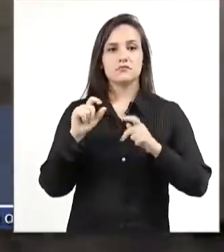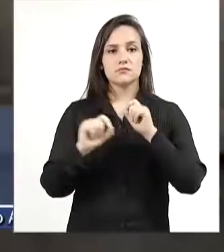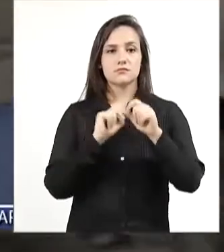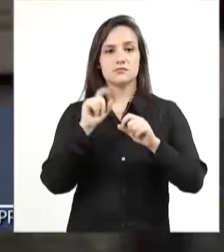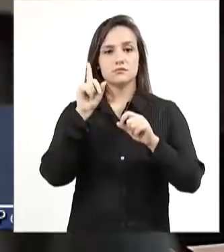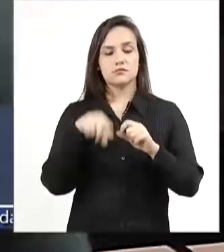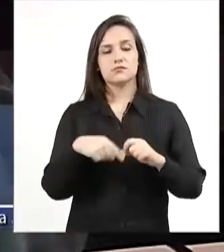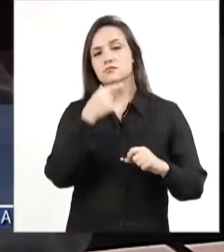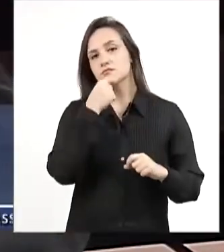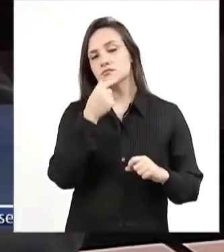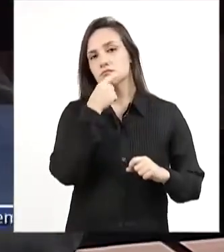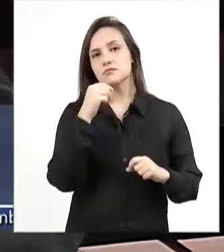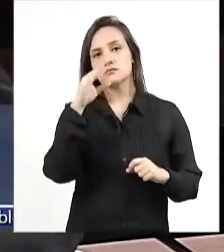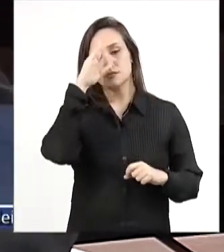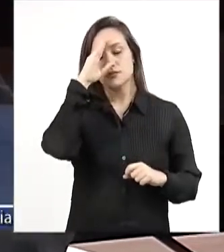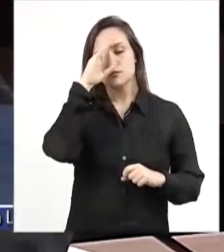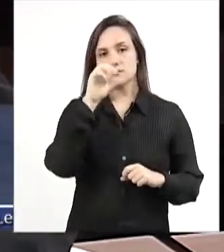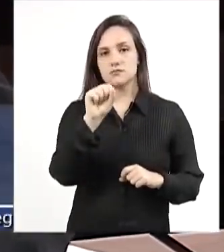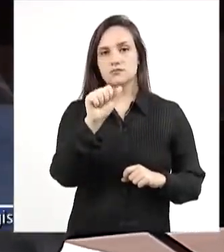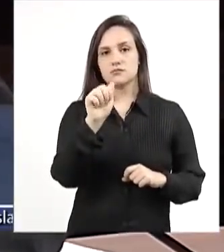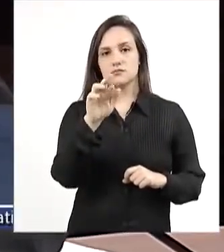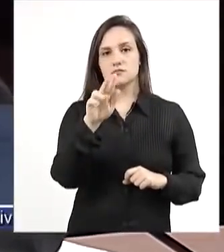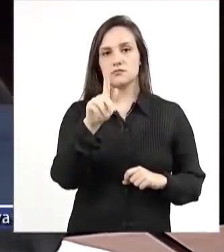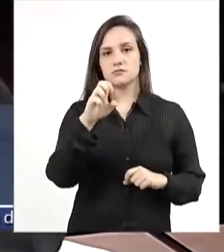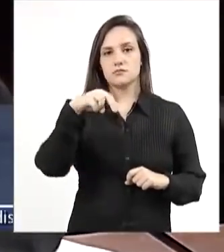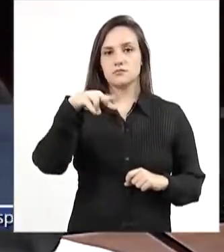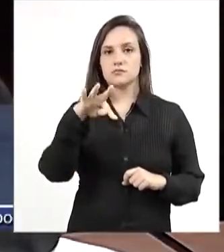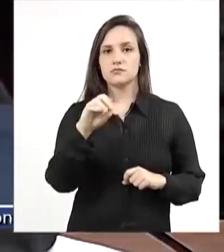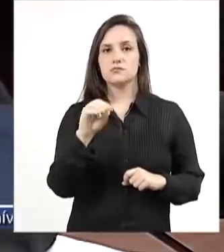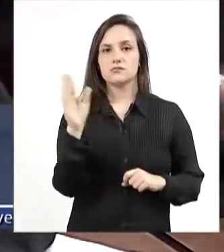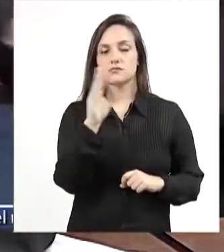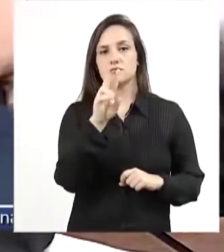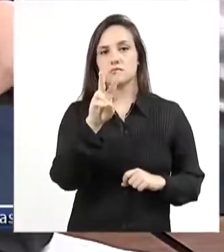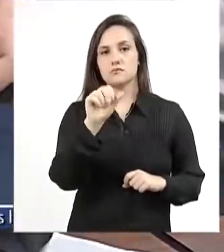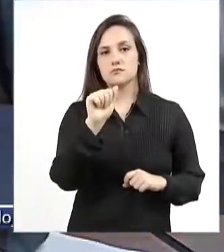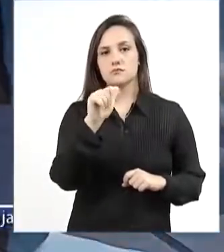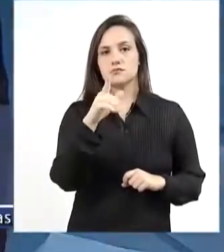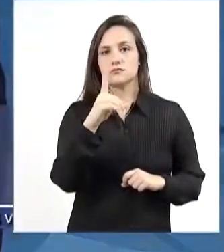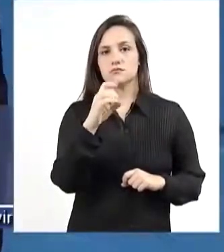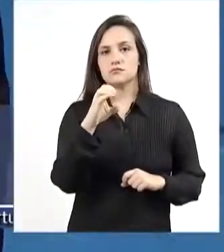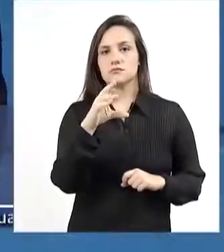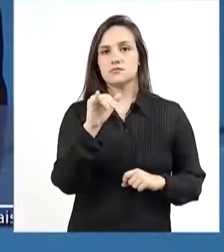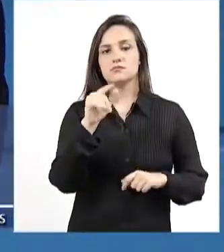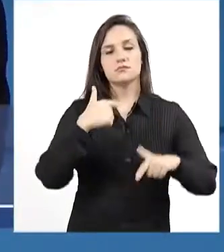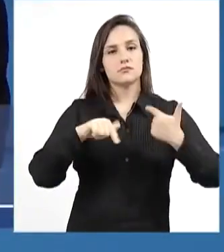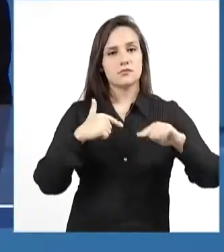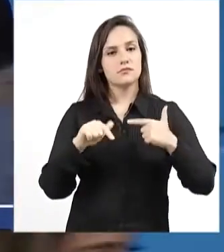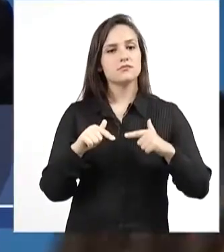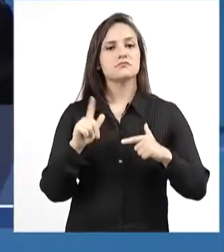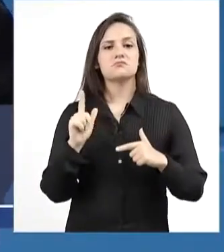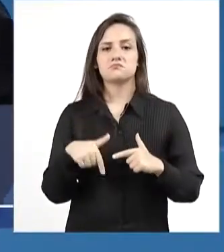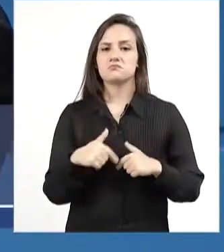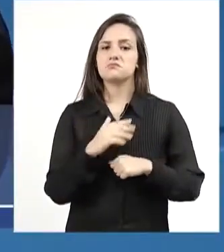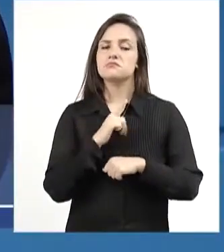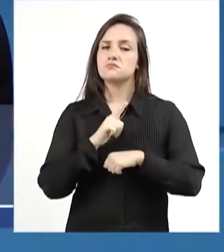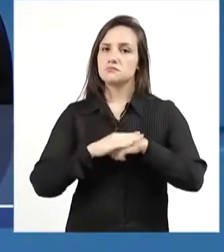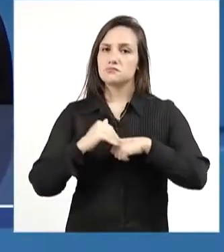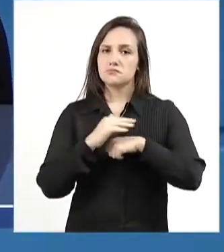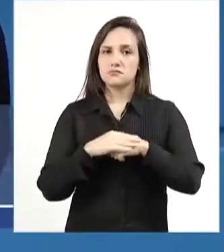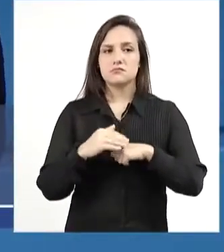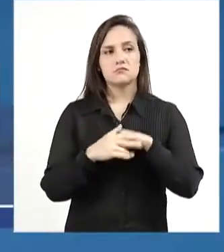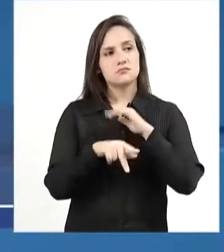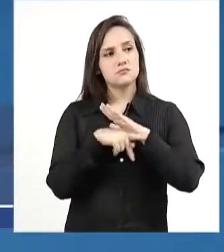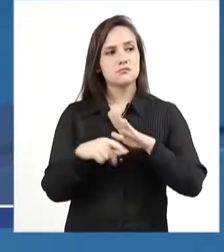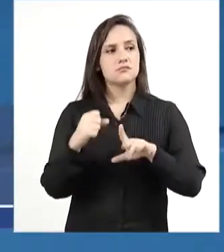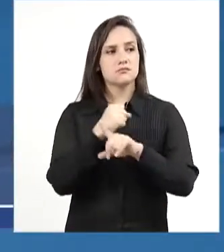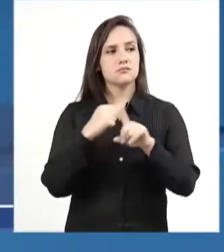guerreiro na RP, no 1º Batalhão, na Casa de Guarda, e merece todo o nosso carinho pelo que ele representou para a sociedade